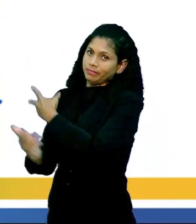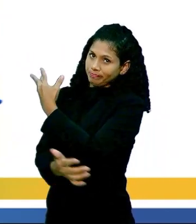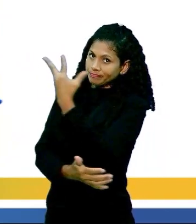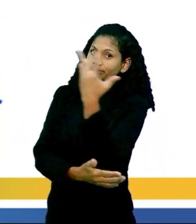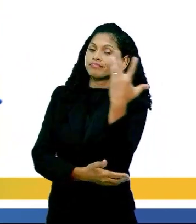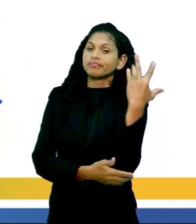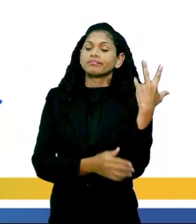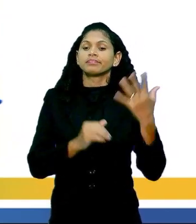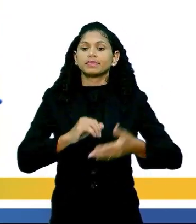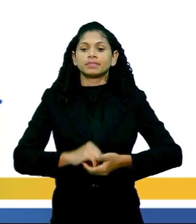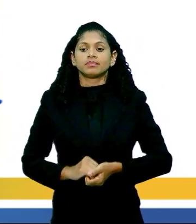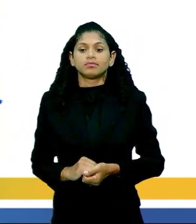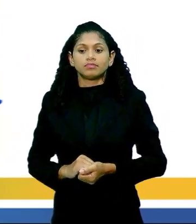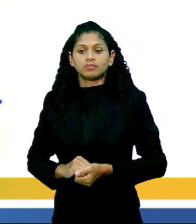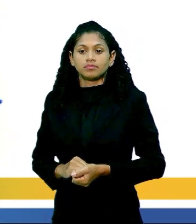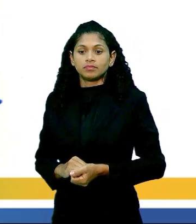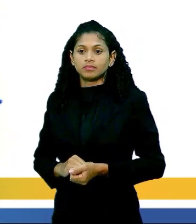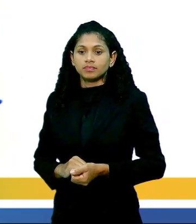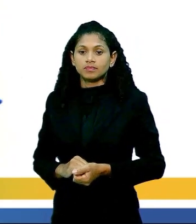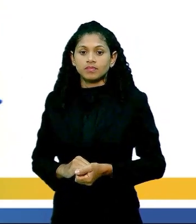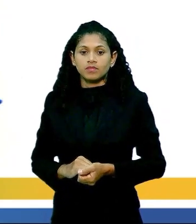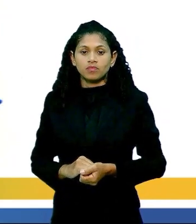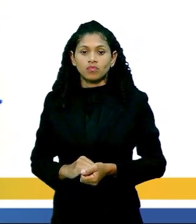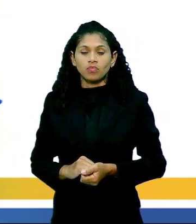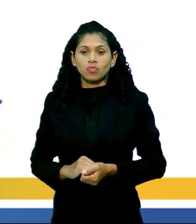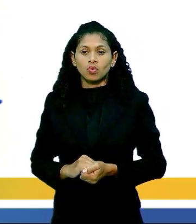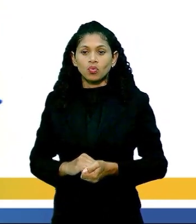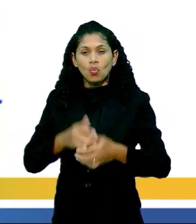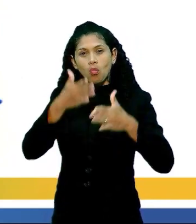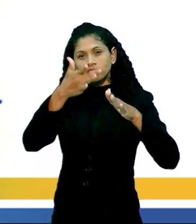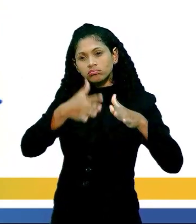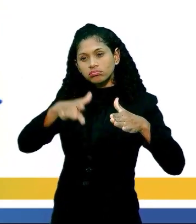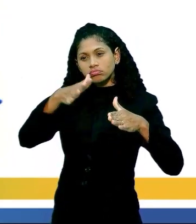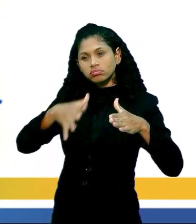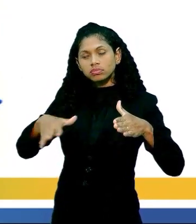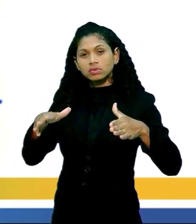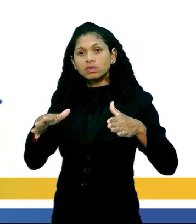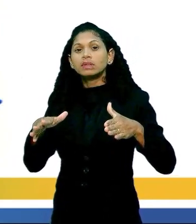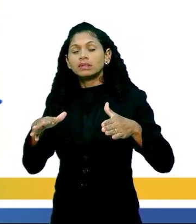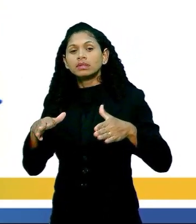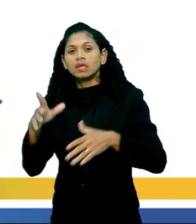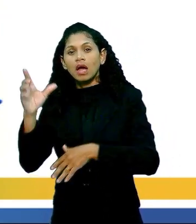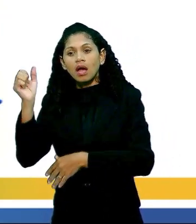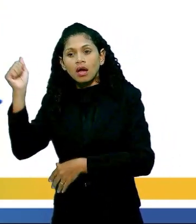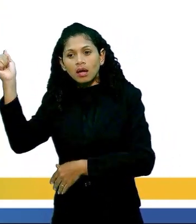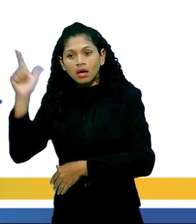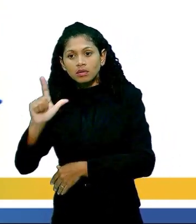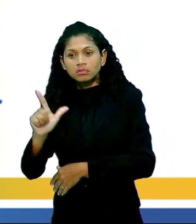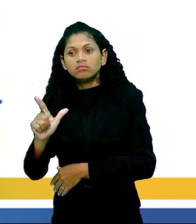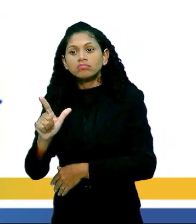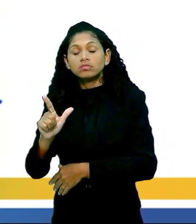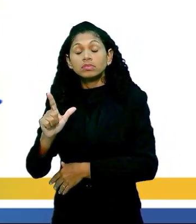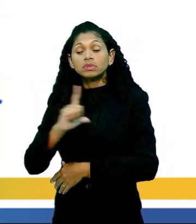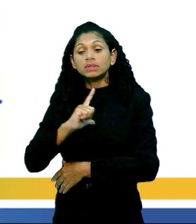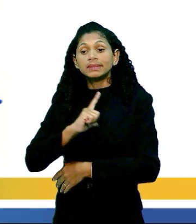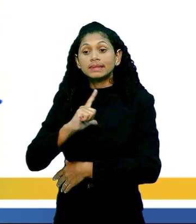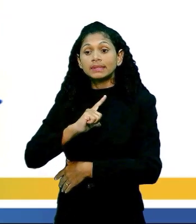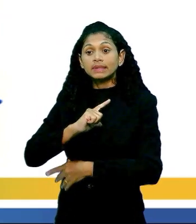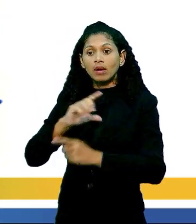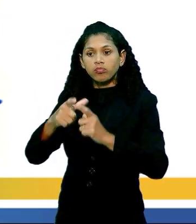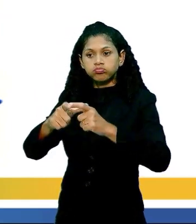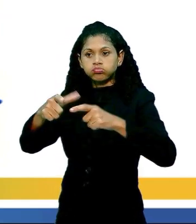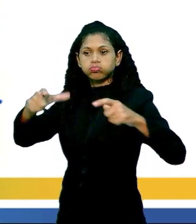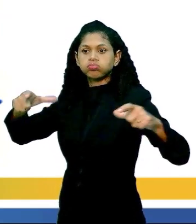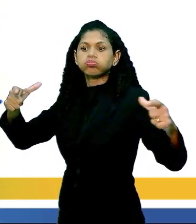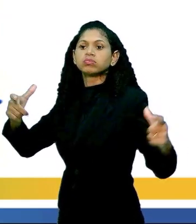No lado aqui mais azulzinho, nós temos a complexidade do ecossistema. O que vai acontecer?